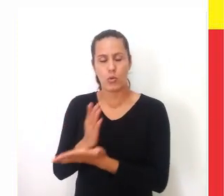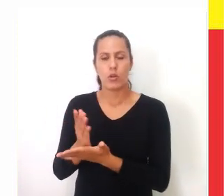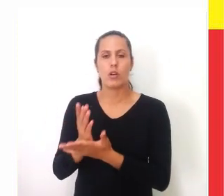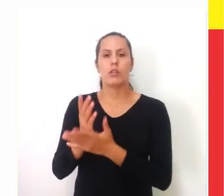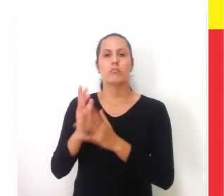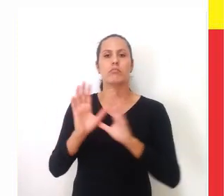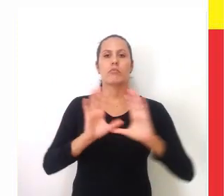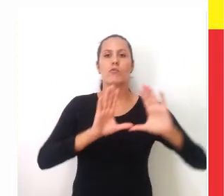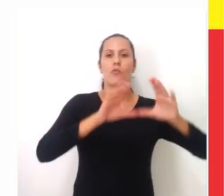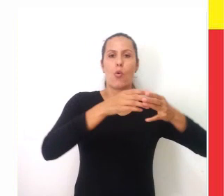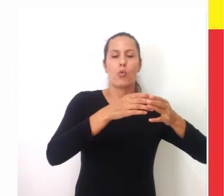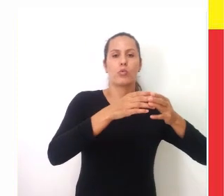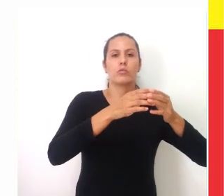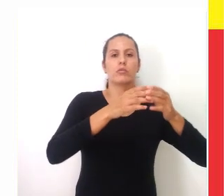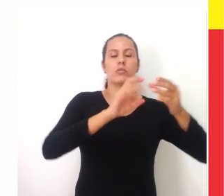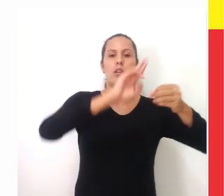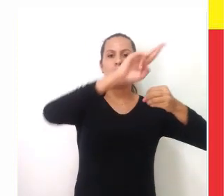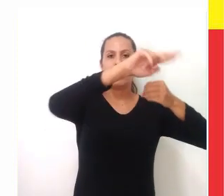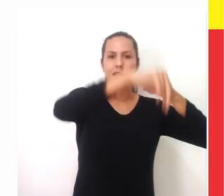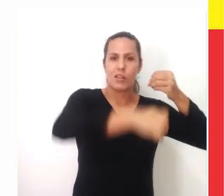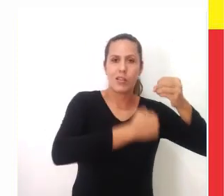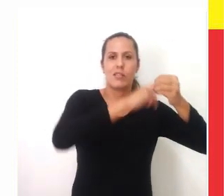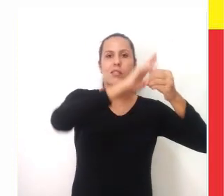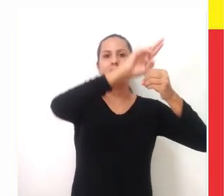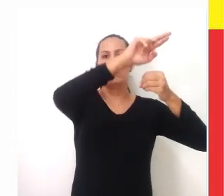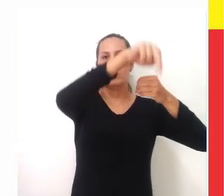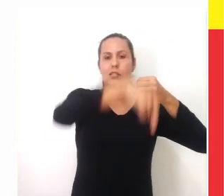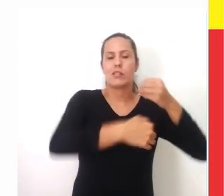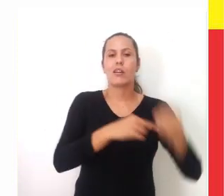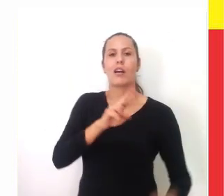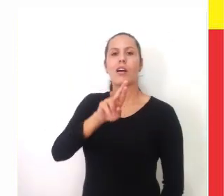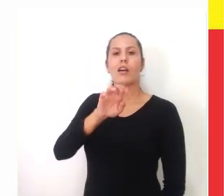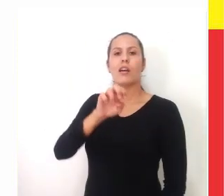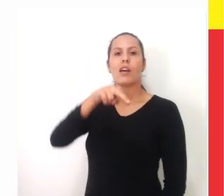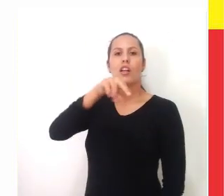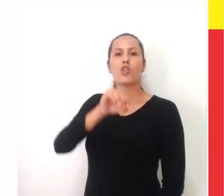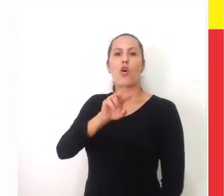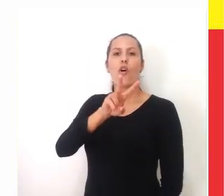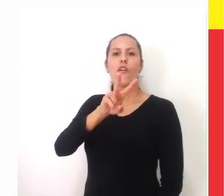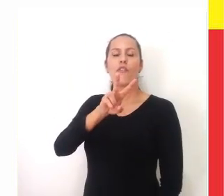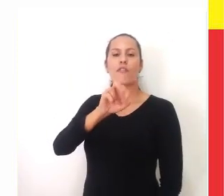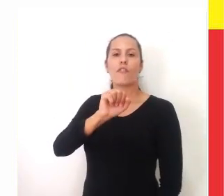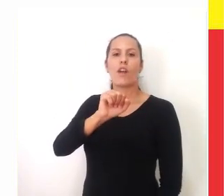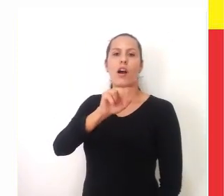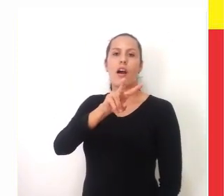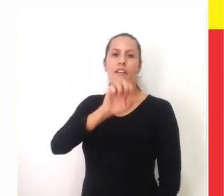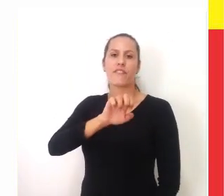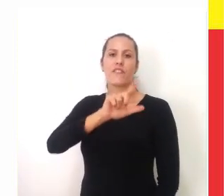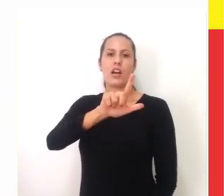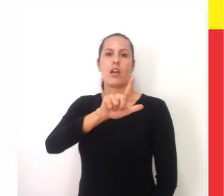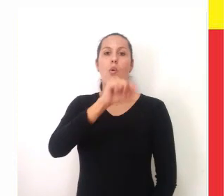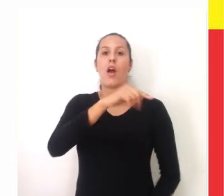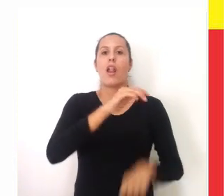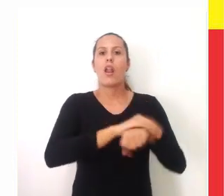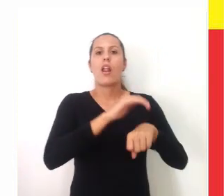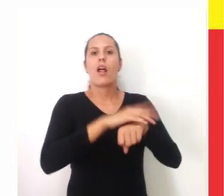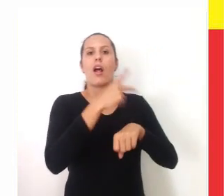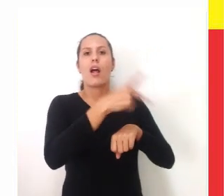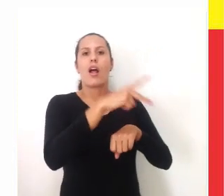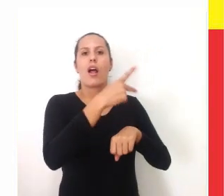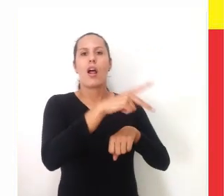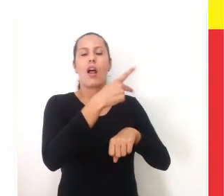renováveis. O que é uma fonte renovável, que se renova, que ela, na sua definição,